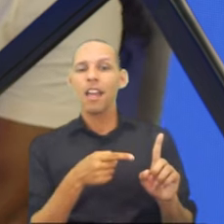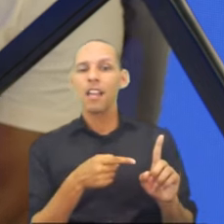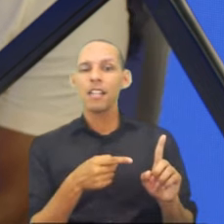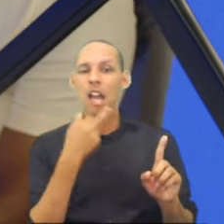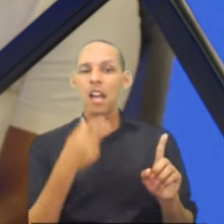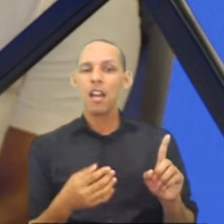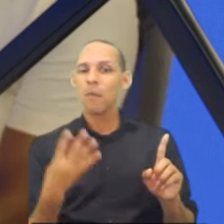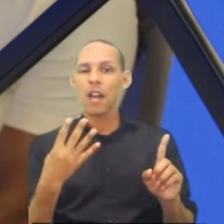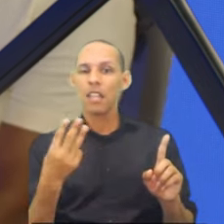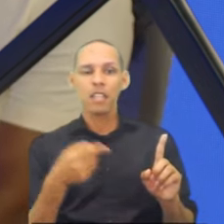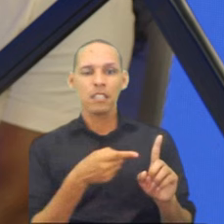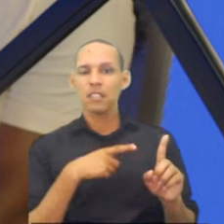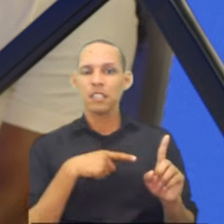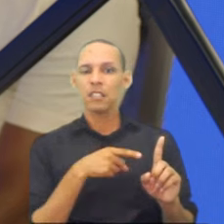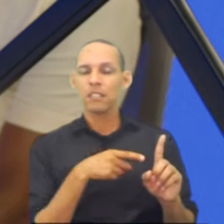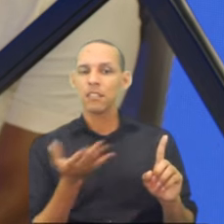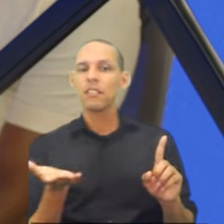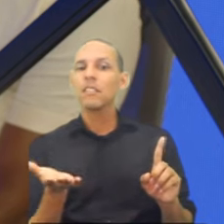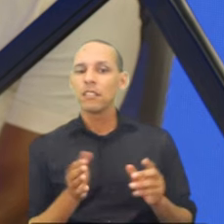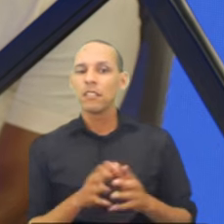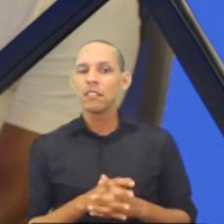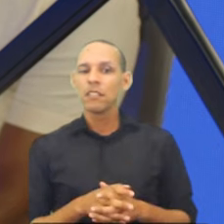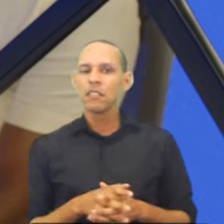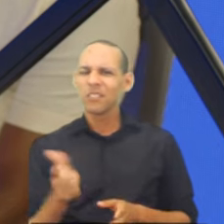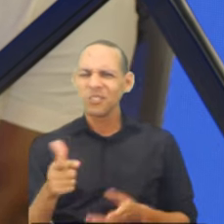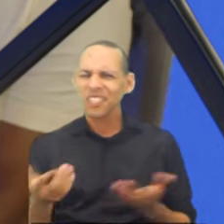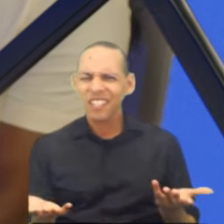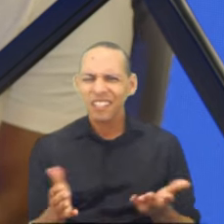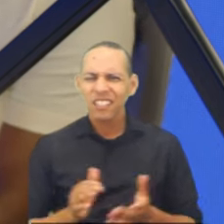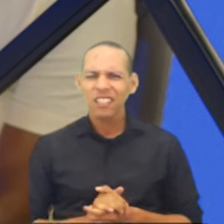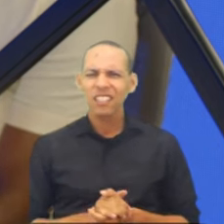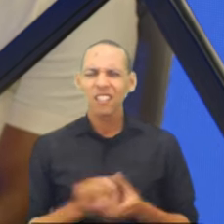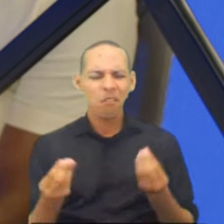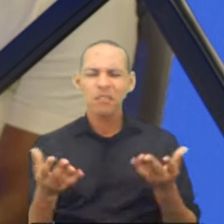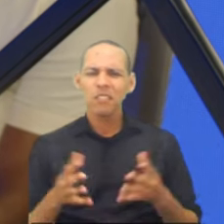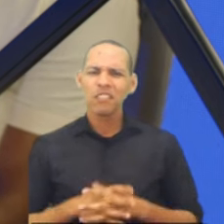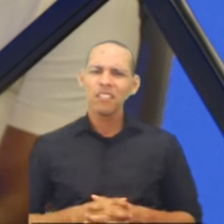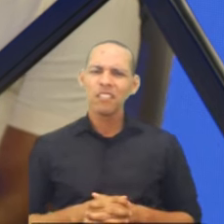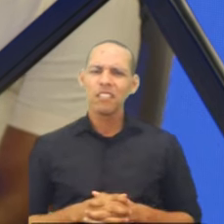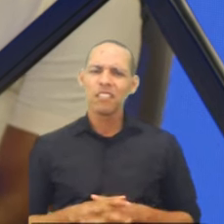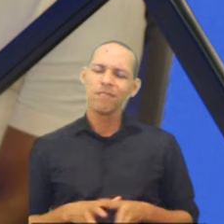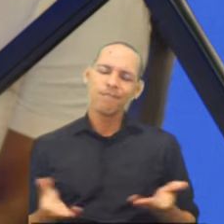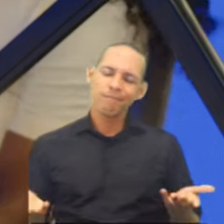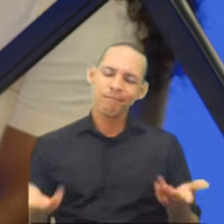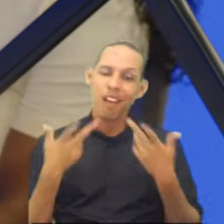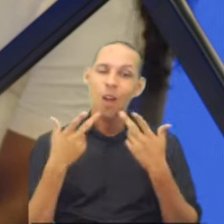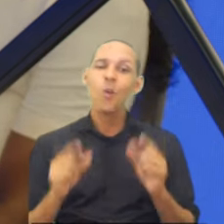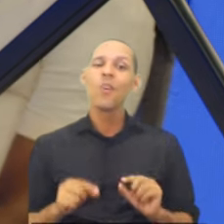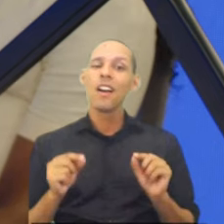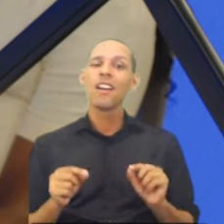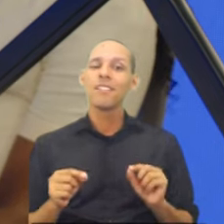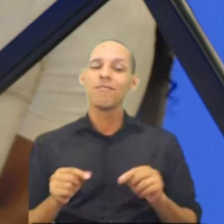a pessoa tem fala quatro idiomas três idiomas como não tem E aí que eu